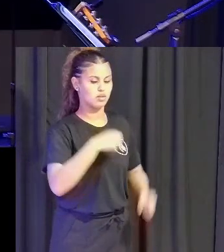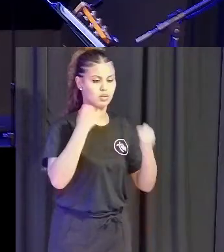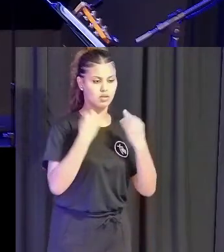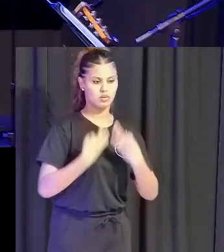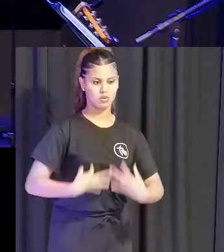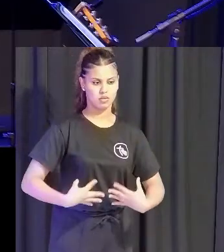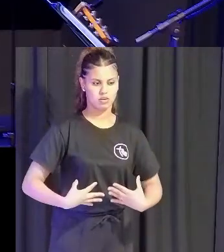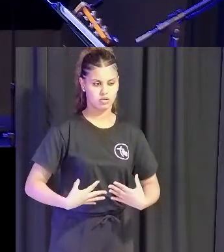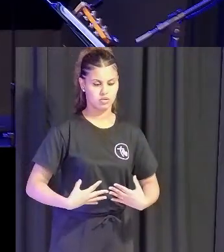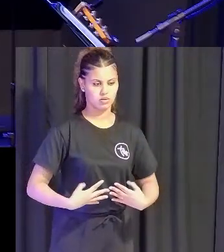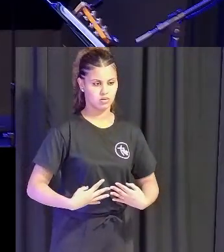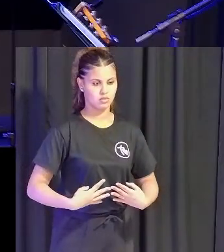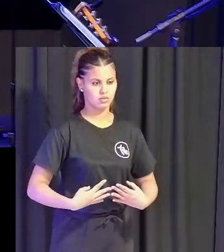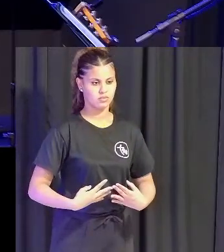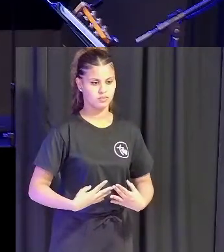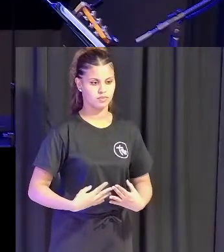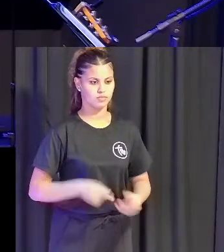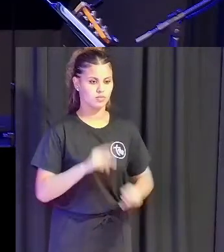dos israelitas,